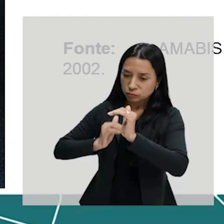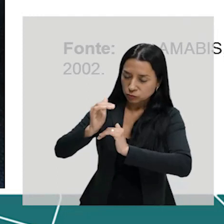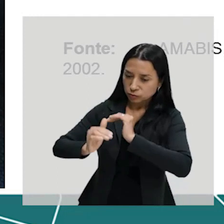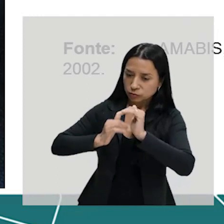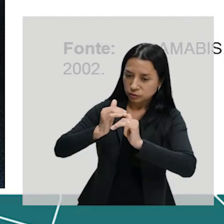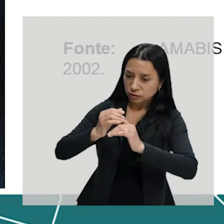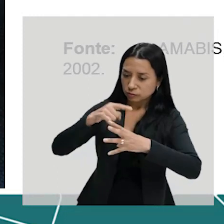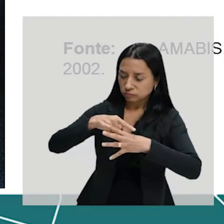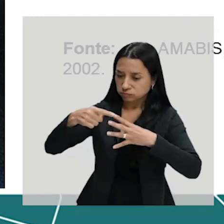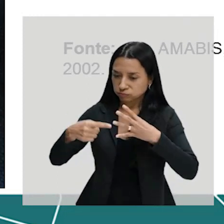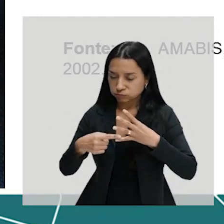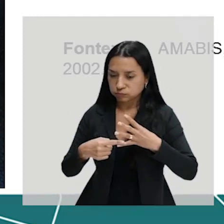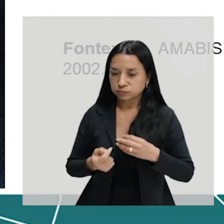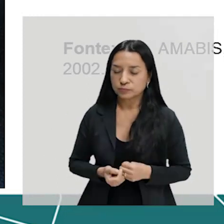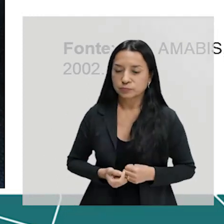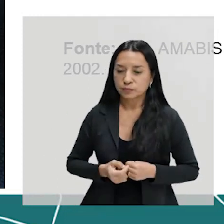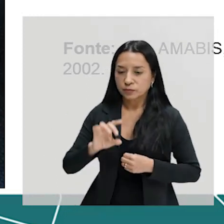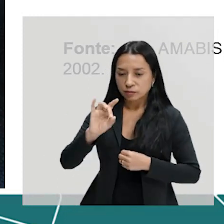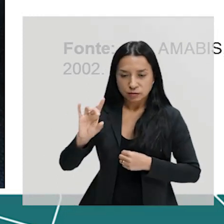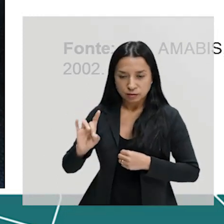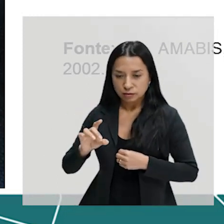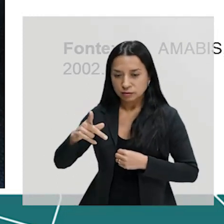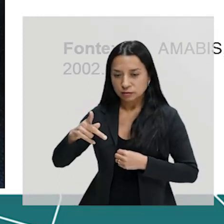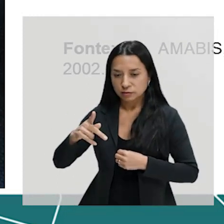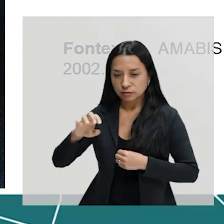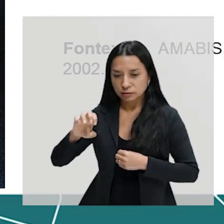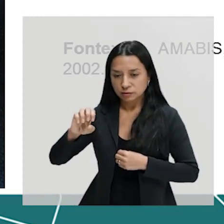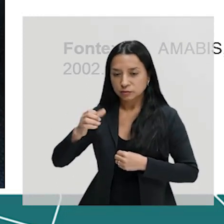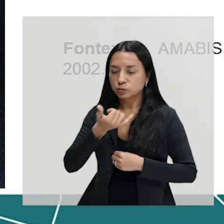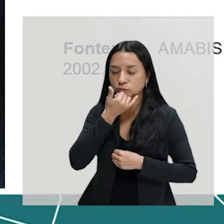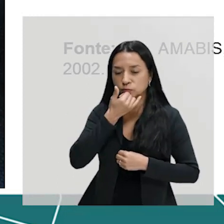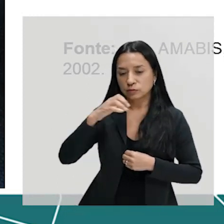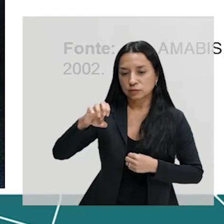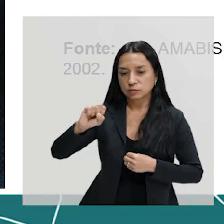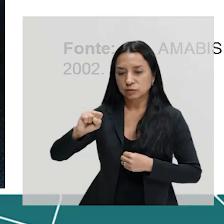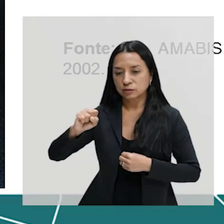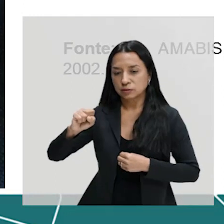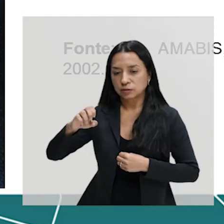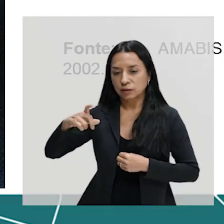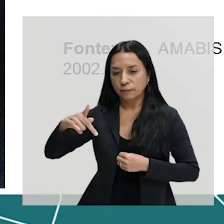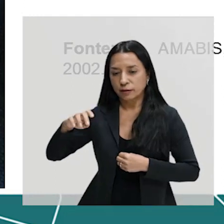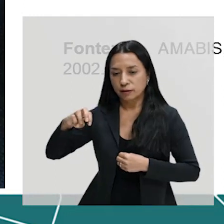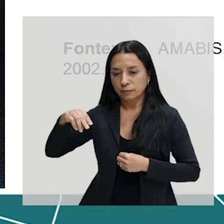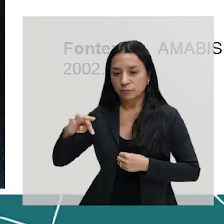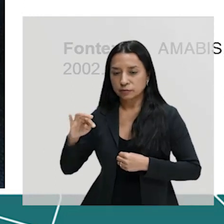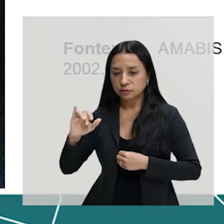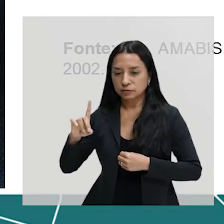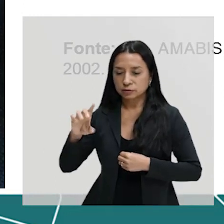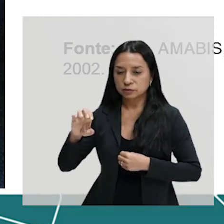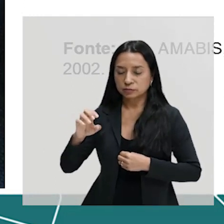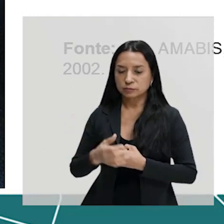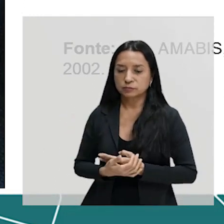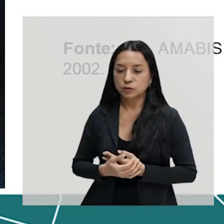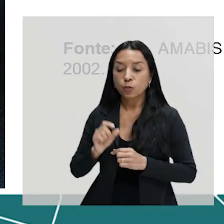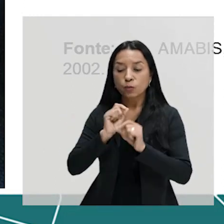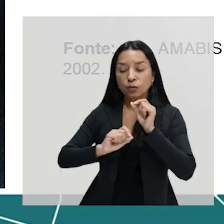formados quatro espermatides então cada espermato de vai sofrer isso aqui ó o que que vai ocorrer o retículo Aliás